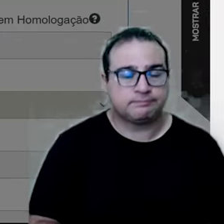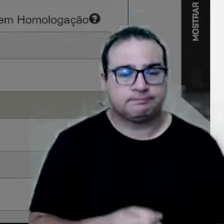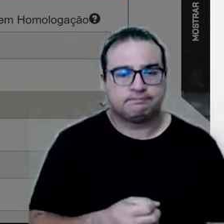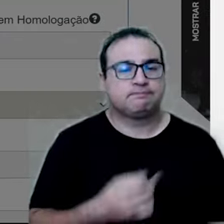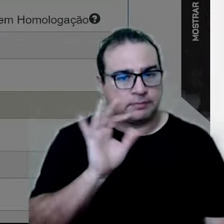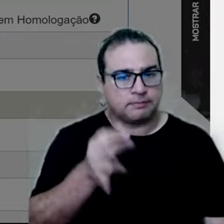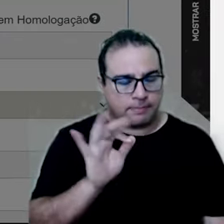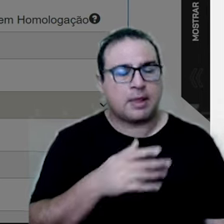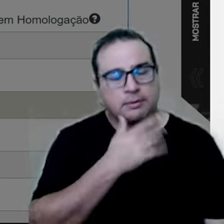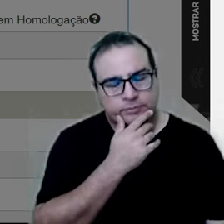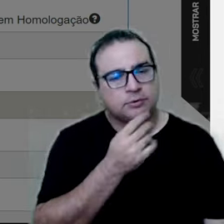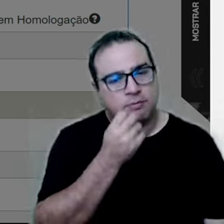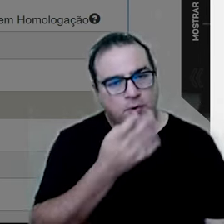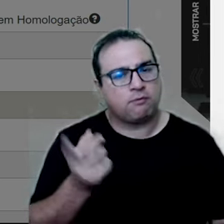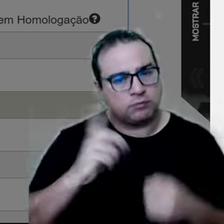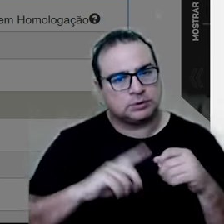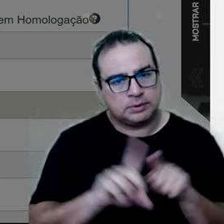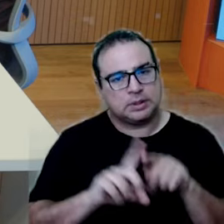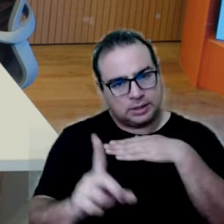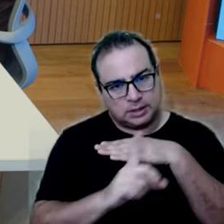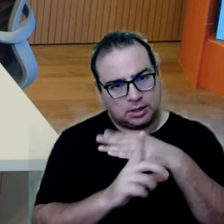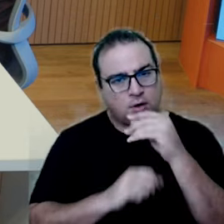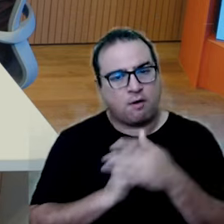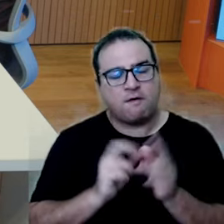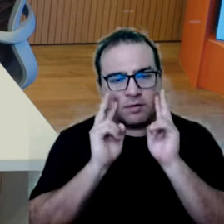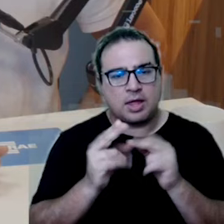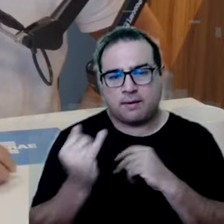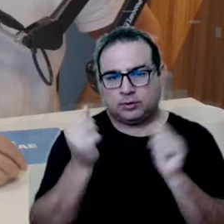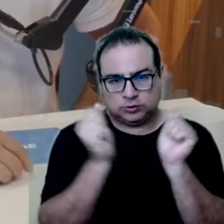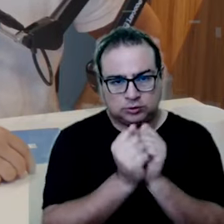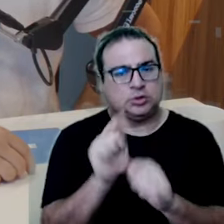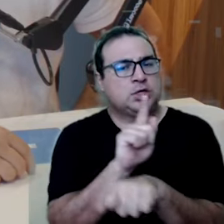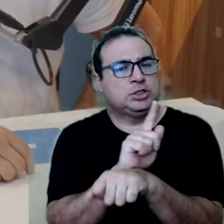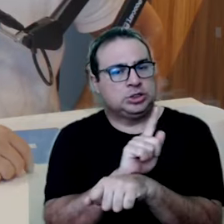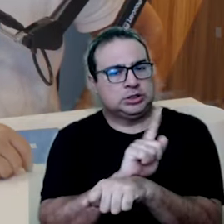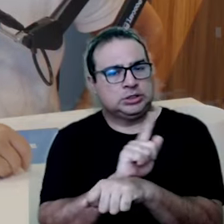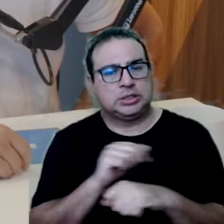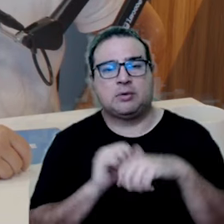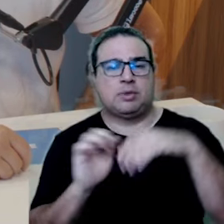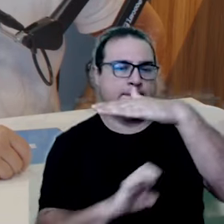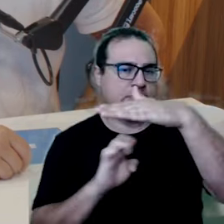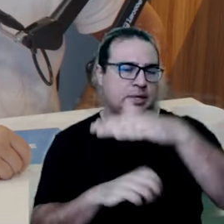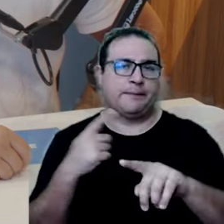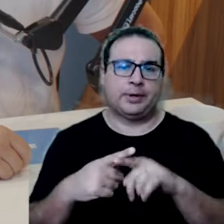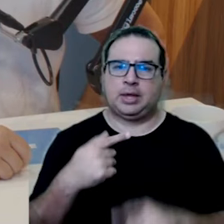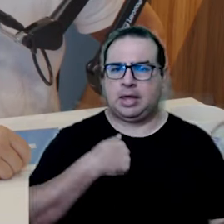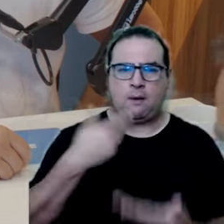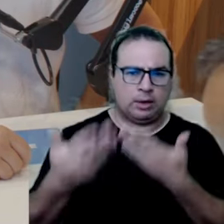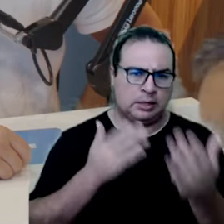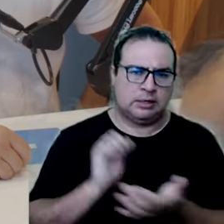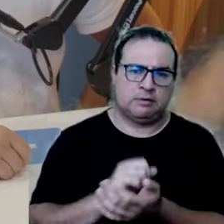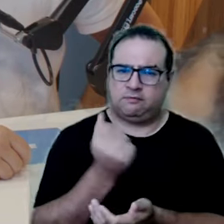também olha gente até tem que reforçar pros clientes que estão nos assistindo a importância da gestão da empresa porque eu